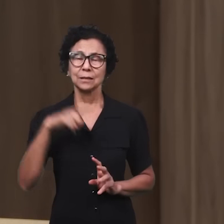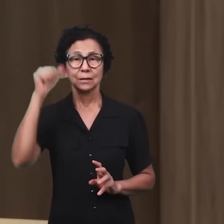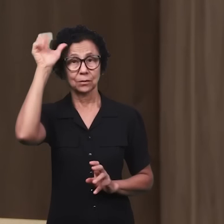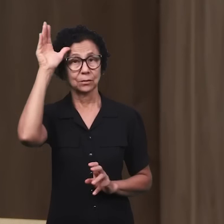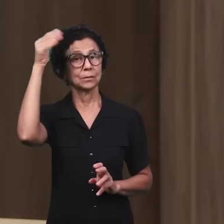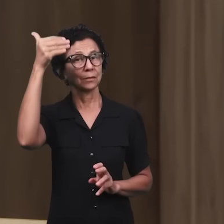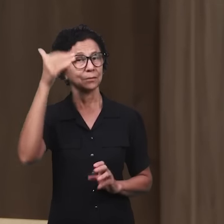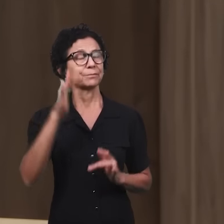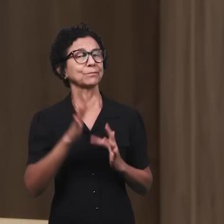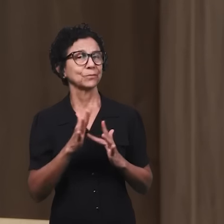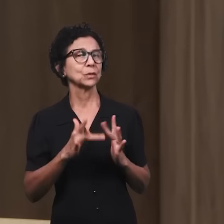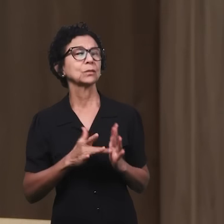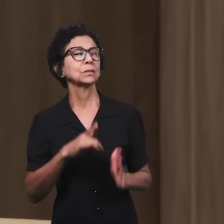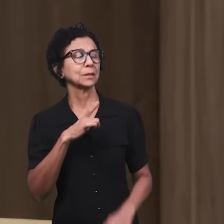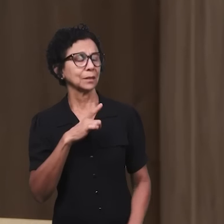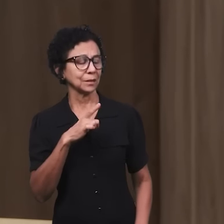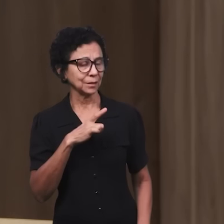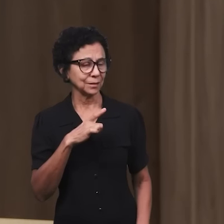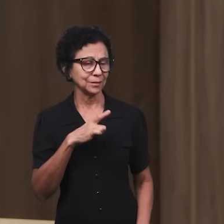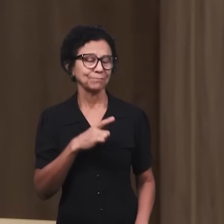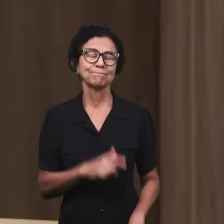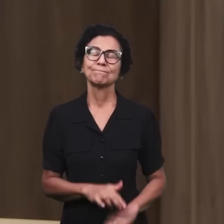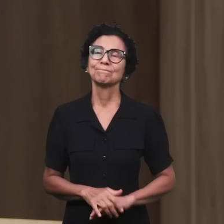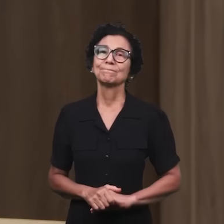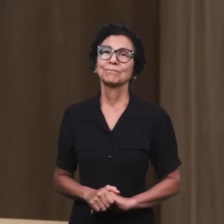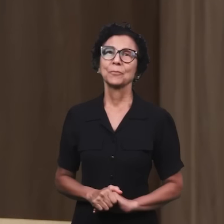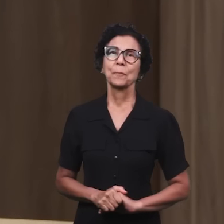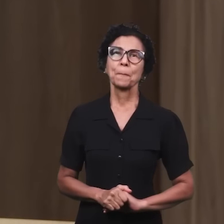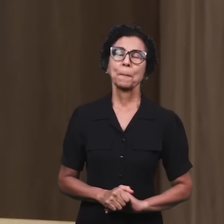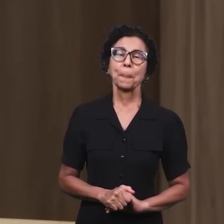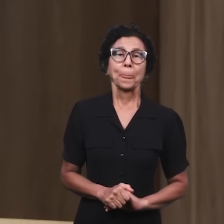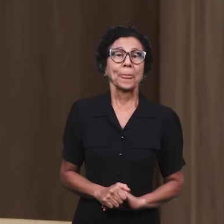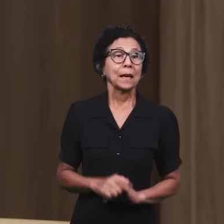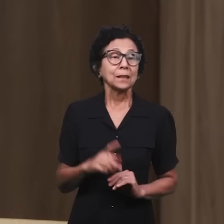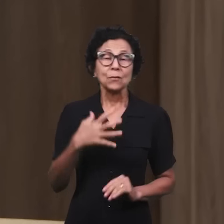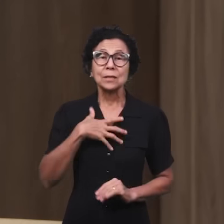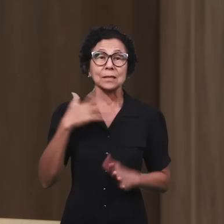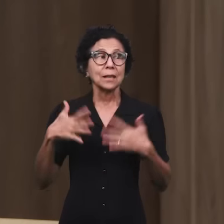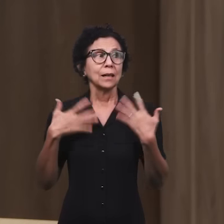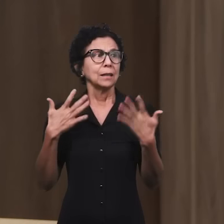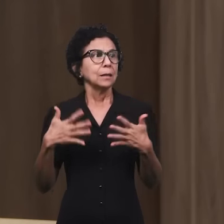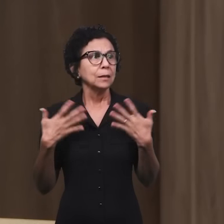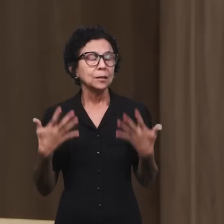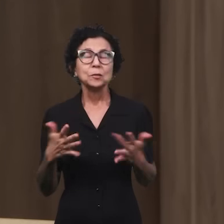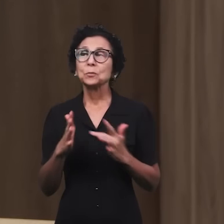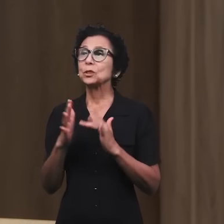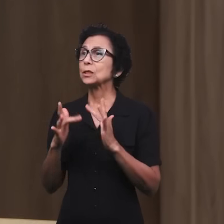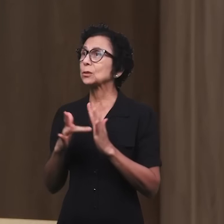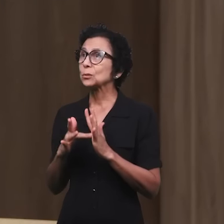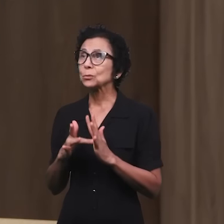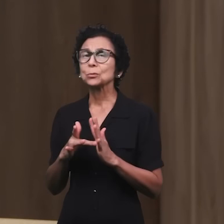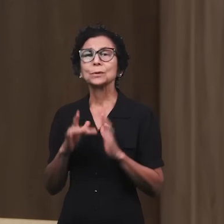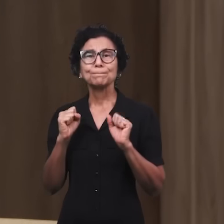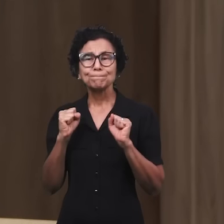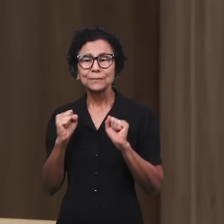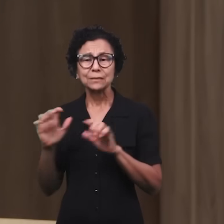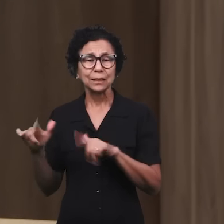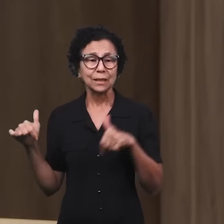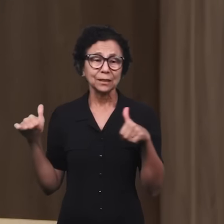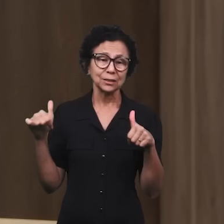seja, essa é uma palavra que realmente traz muita esperança. É hora de clamar. Enquanto em 3 passos, olha,